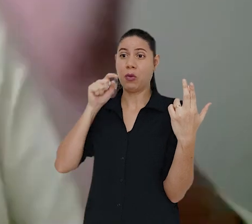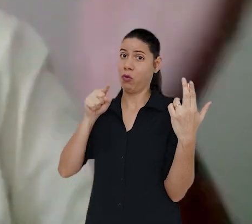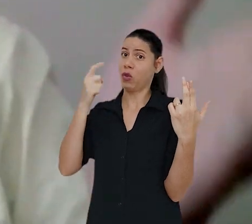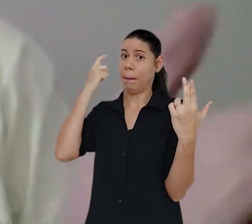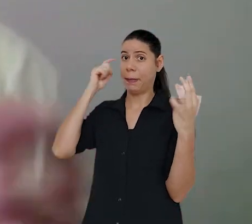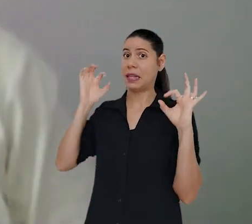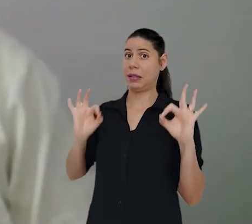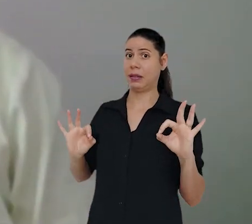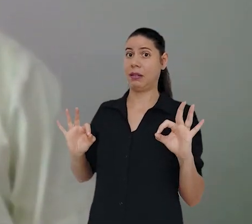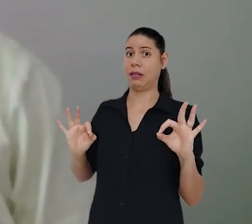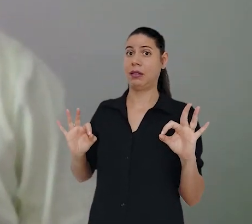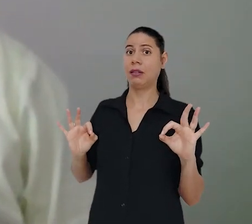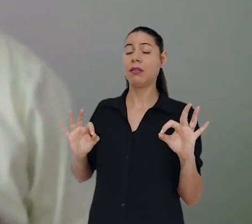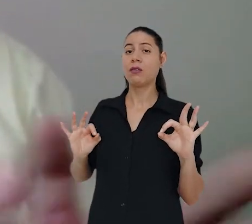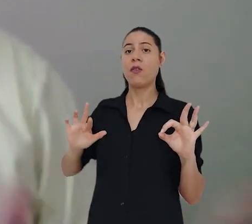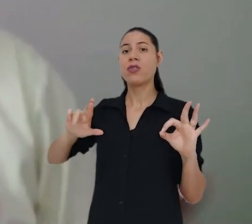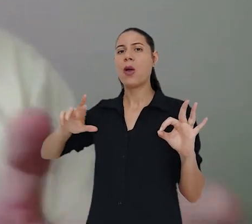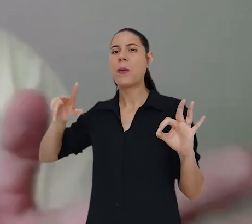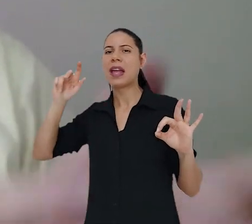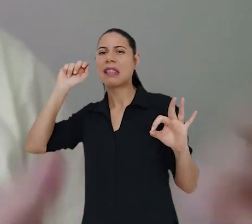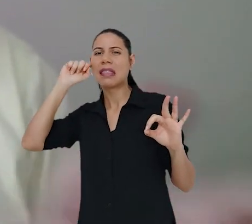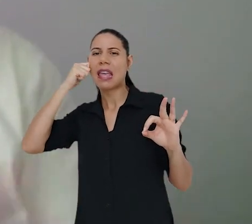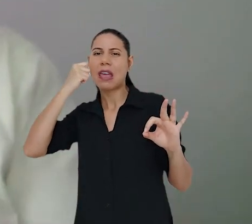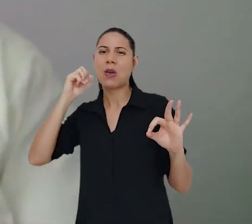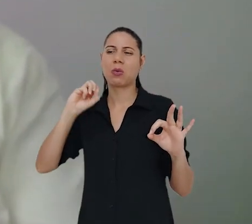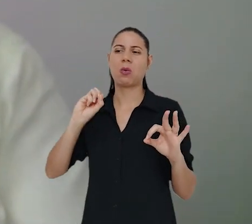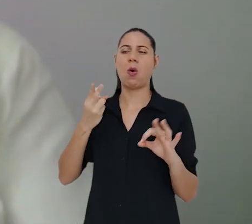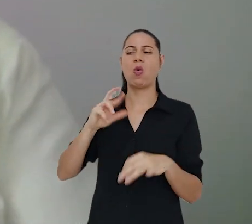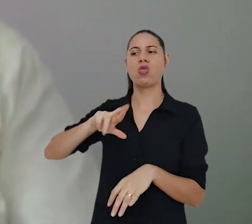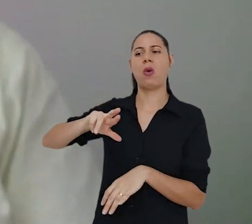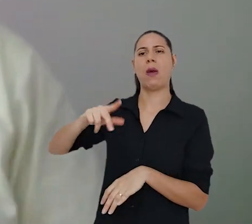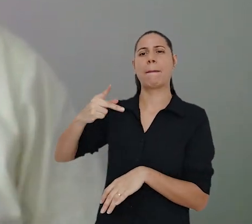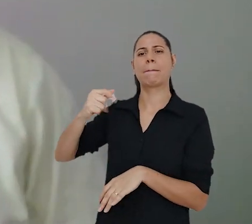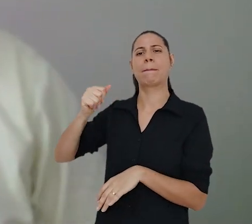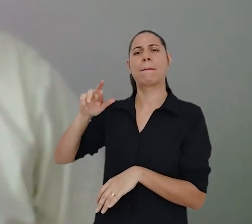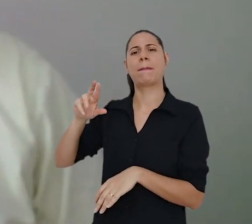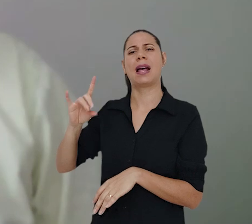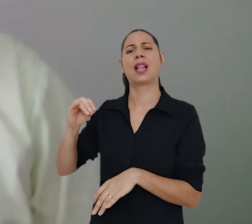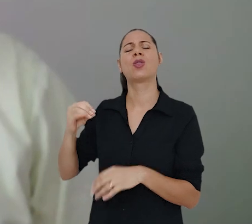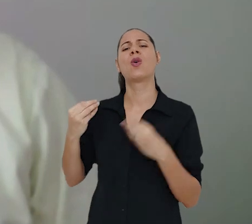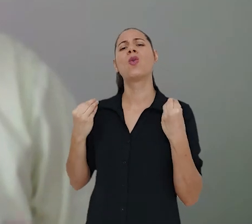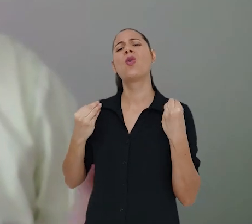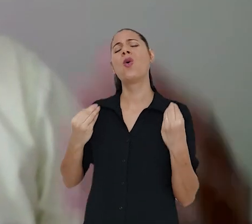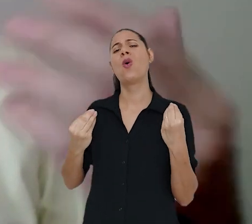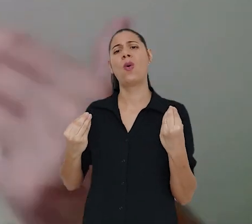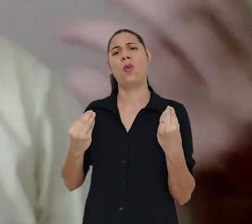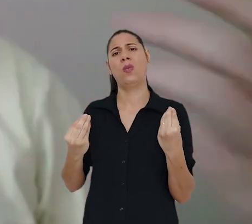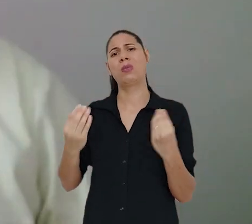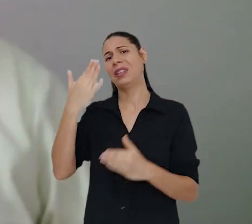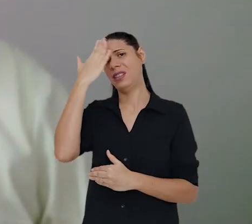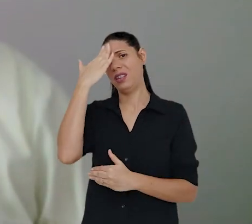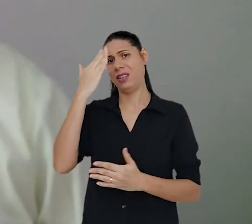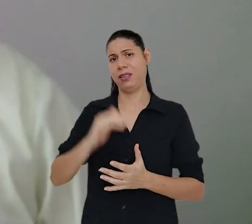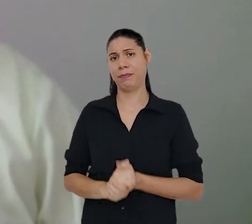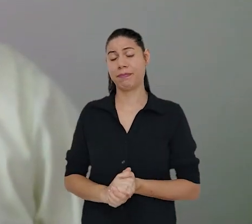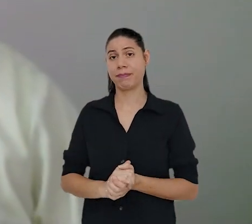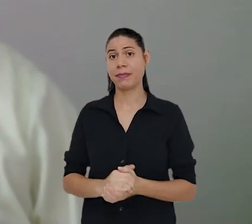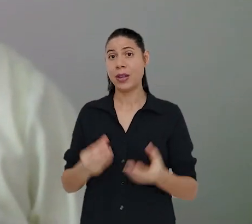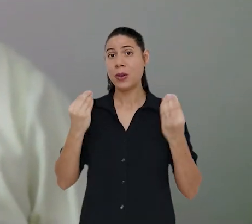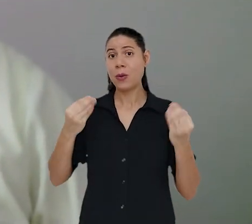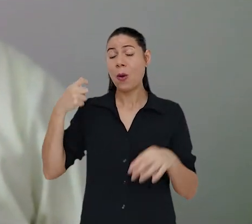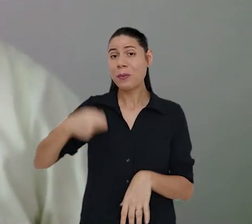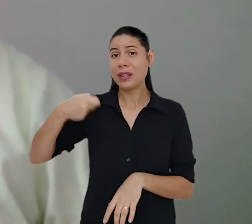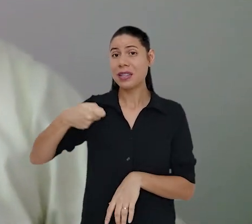sua cabeça seria considerado negro, preto ou pardo, como que a gente, nessa concepção, a gente pode